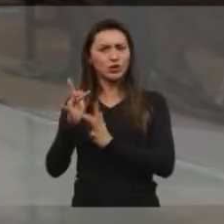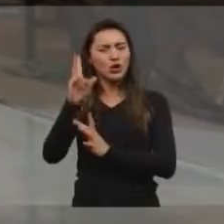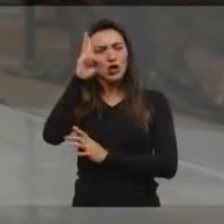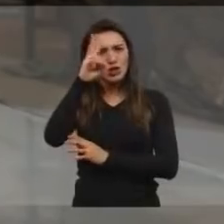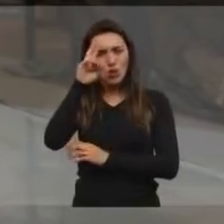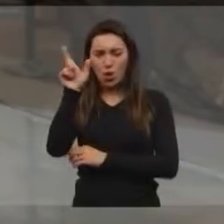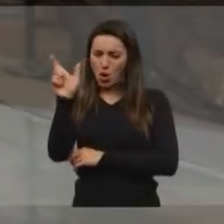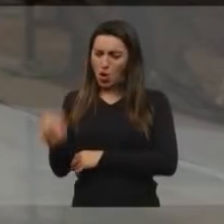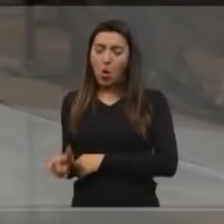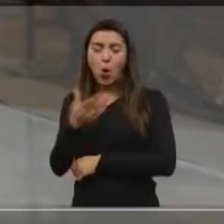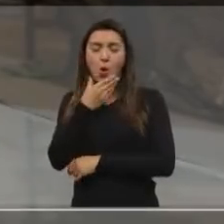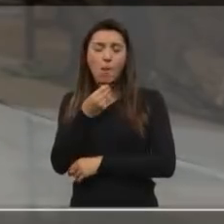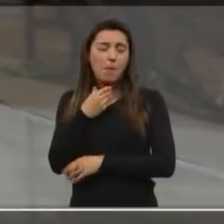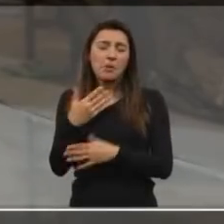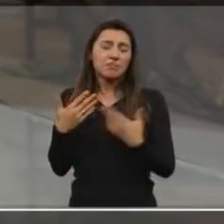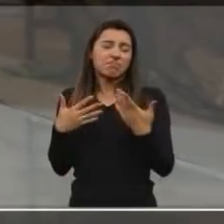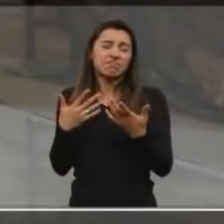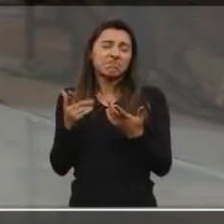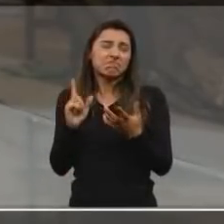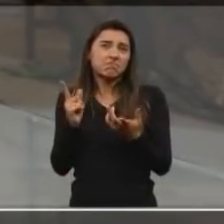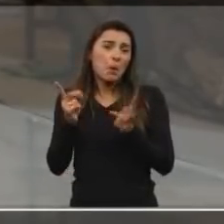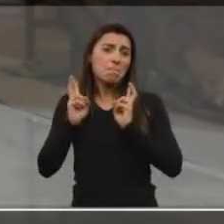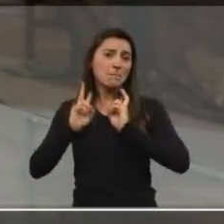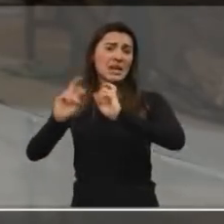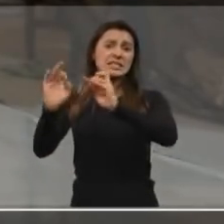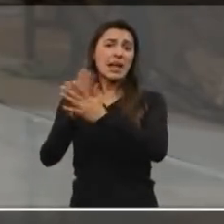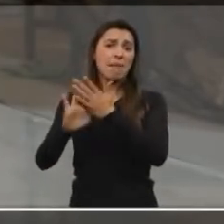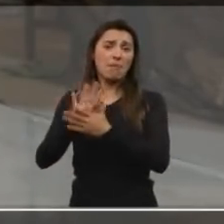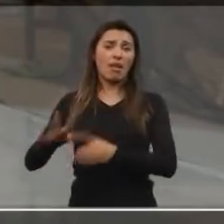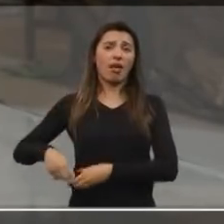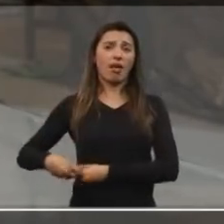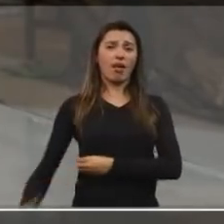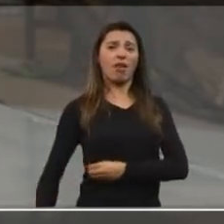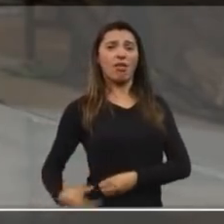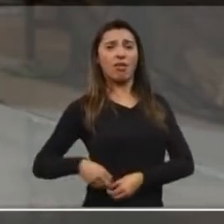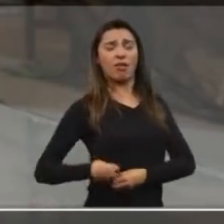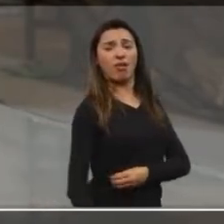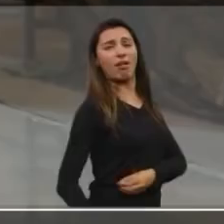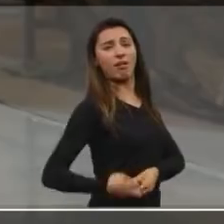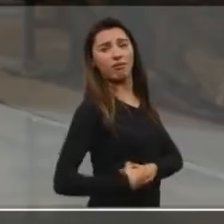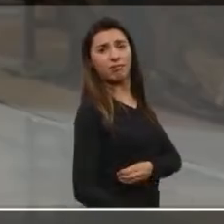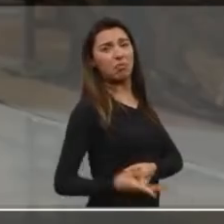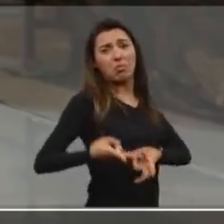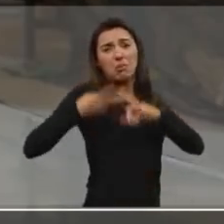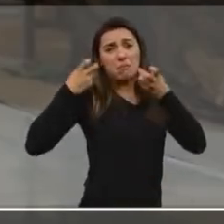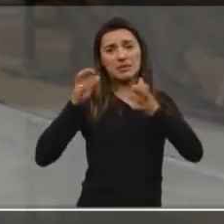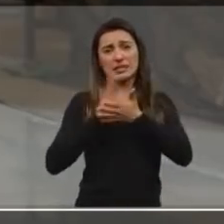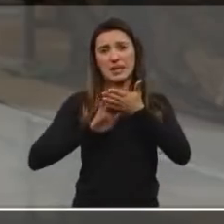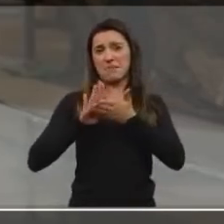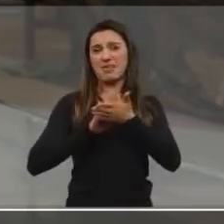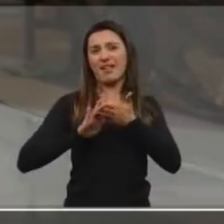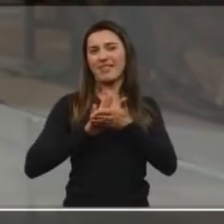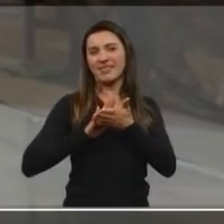não se importa entre aspas de desperdiçar a semente